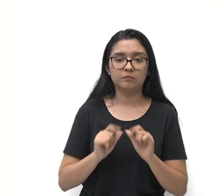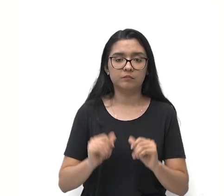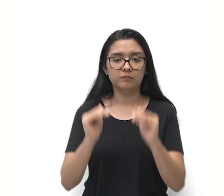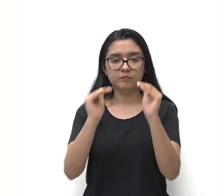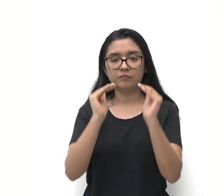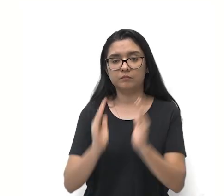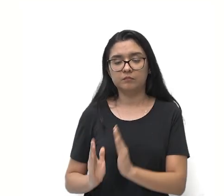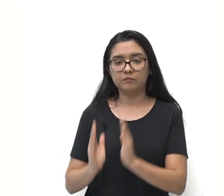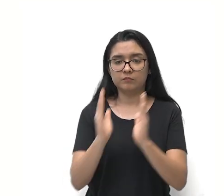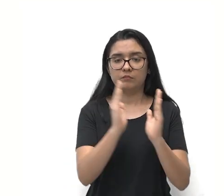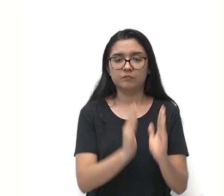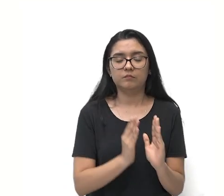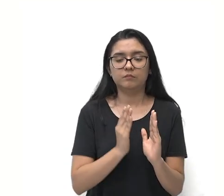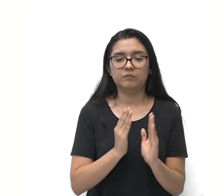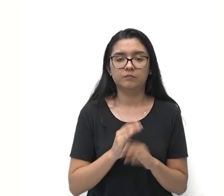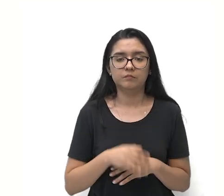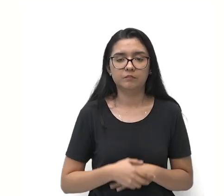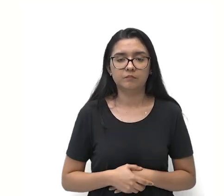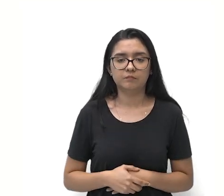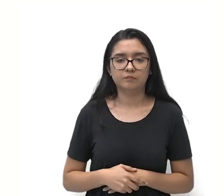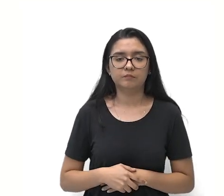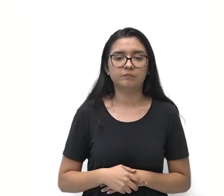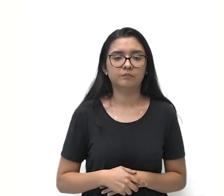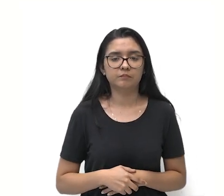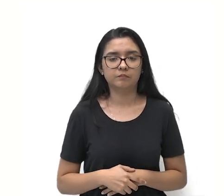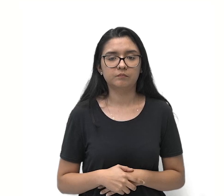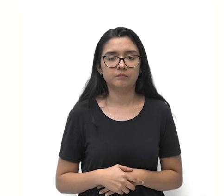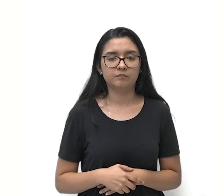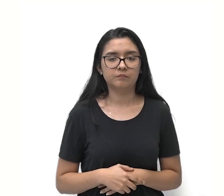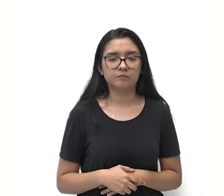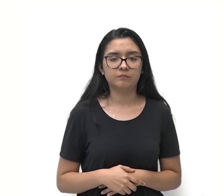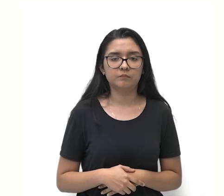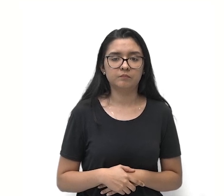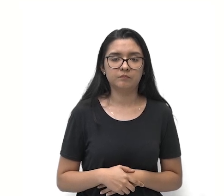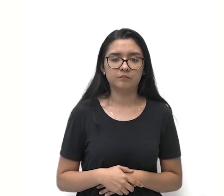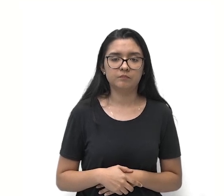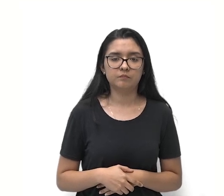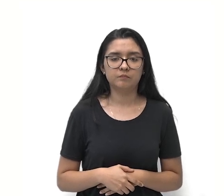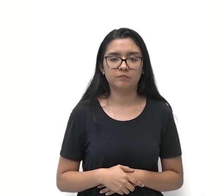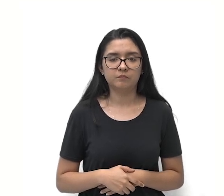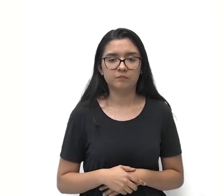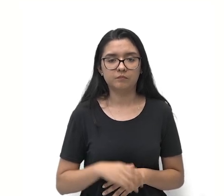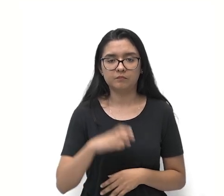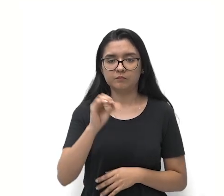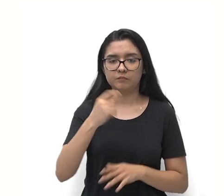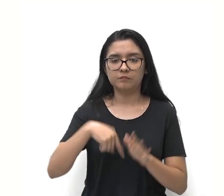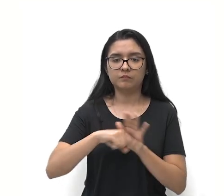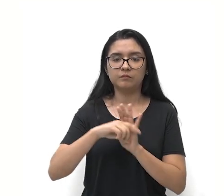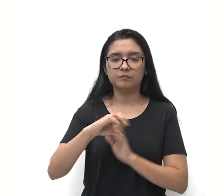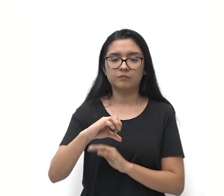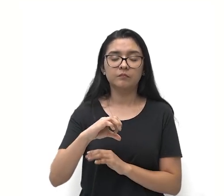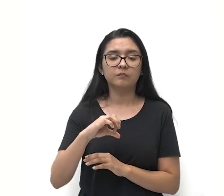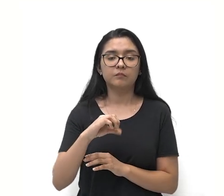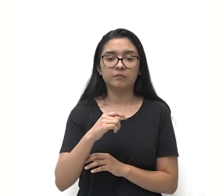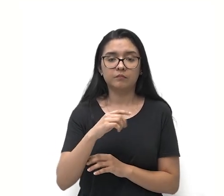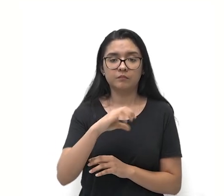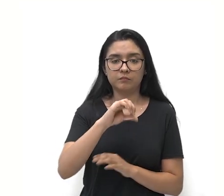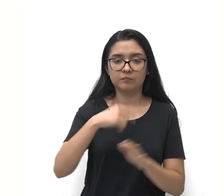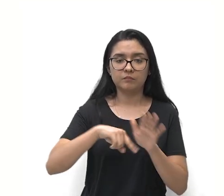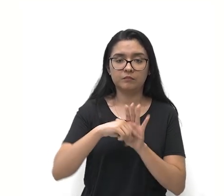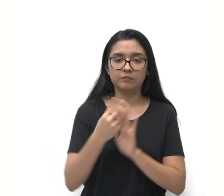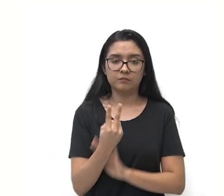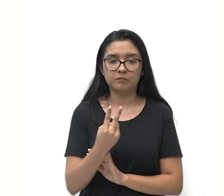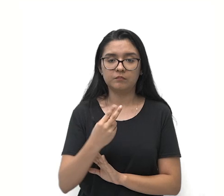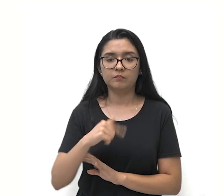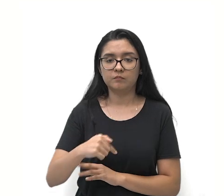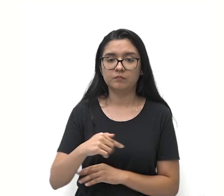quanto? Ficou valendo de 9, né? Quando eu emprestar, 9 menos 2, 7. Ali ficou